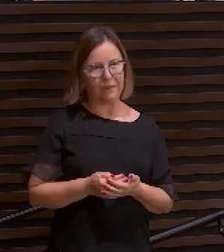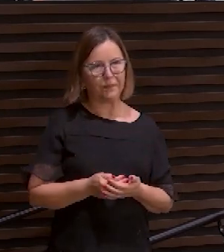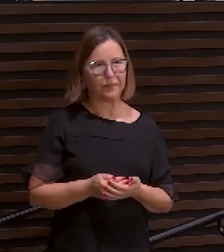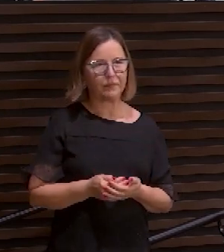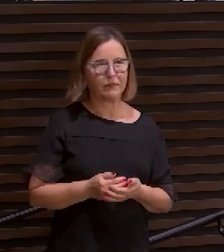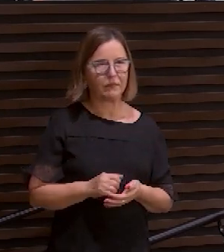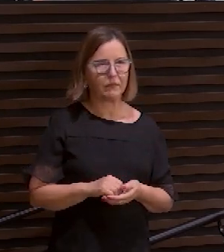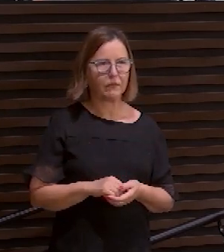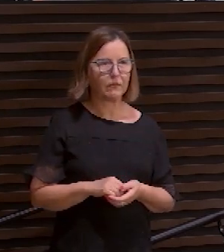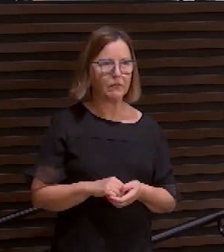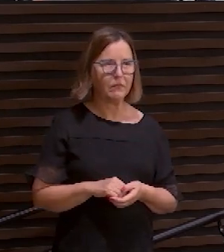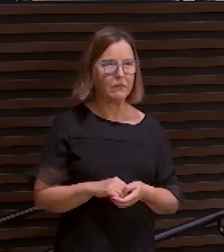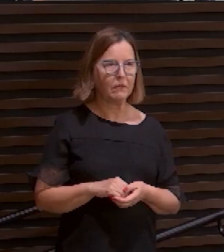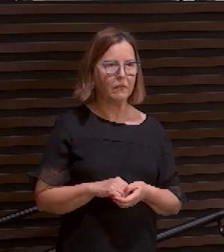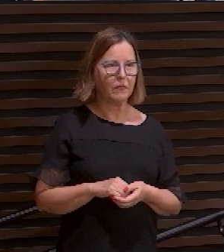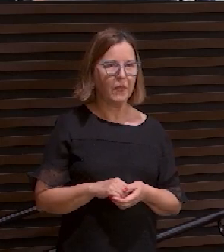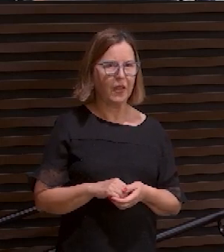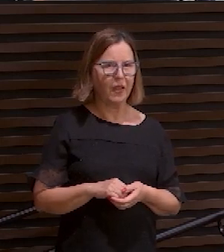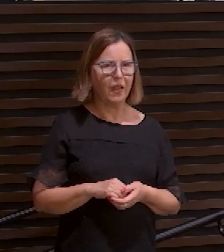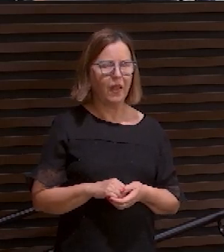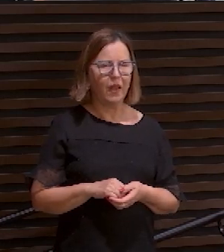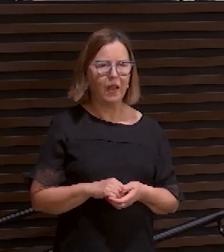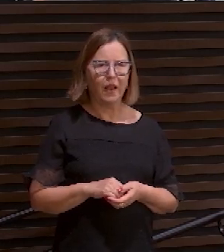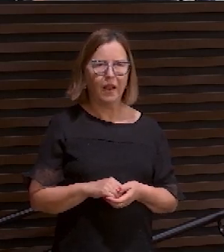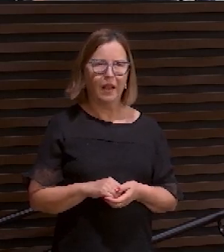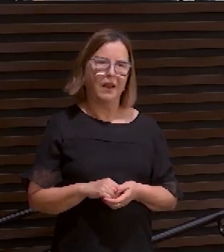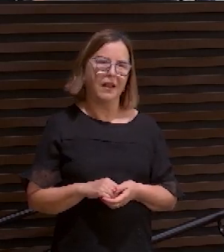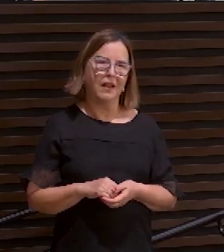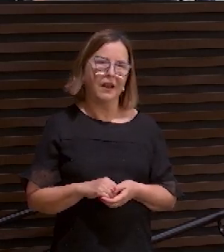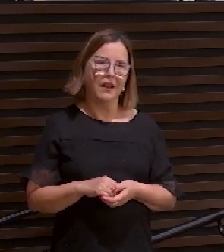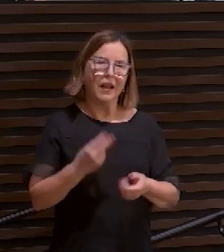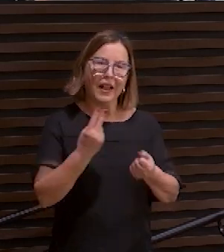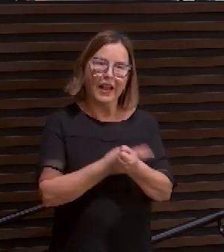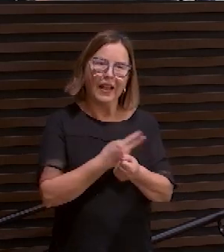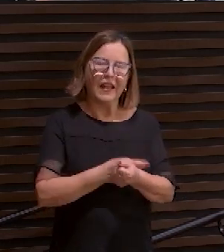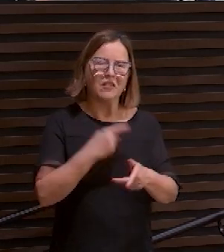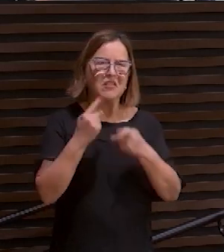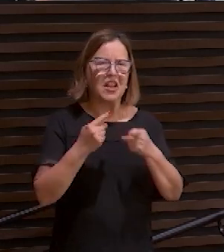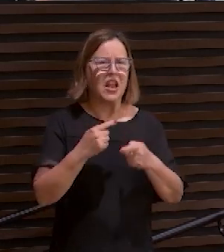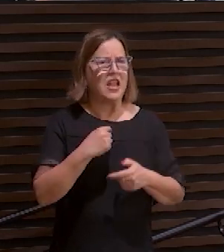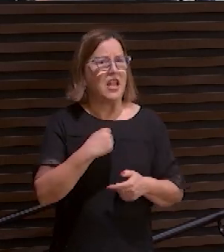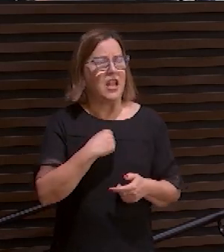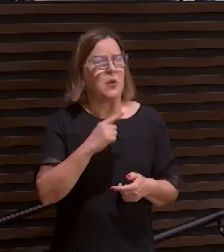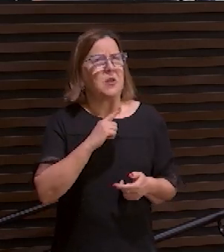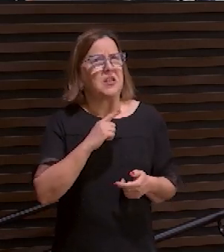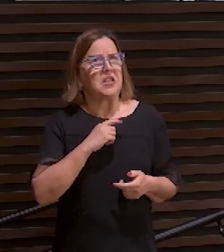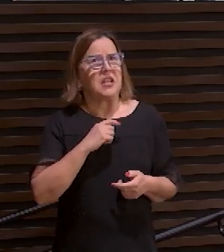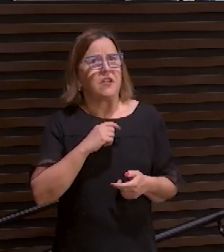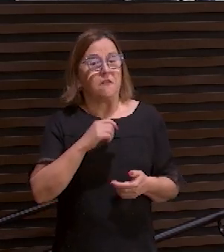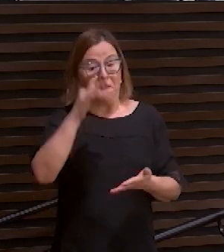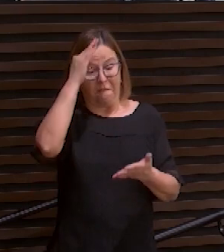com essa de tenho grande fé, porque às vezes isso aí é para chamar a atenção.